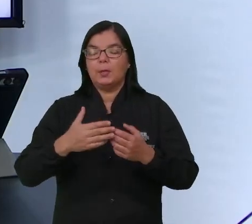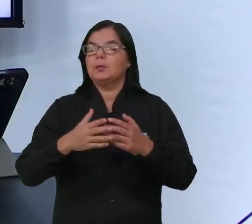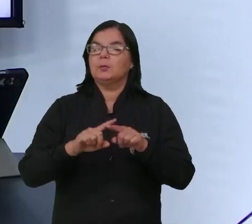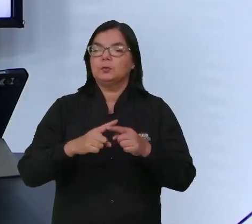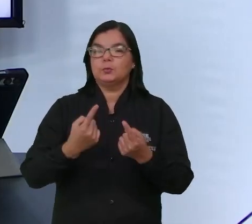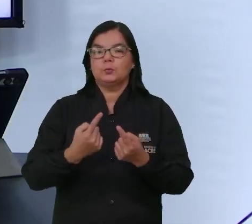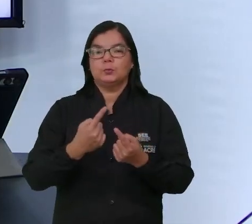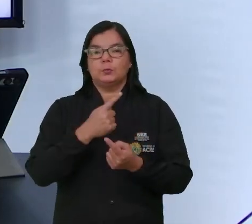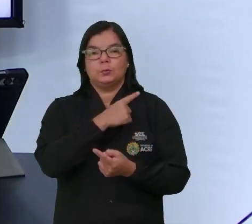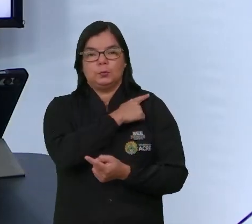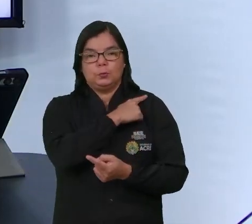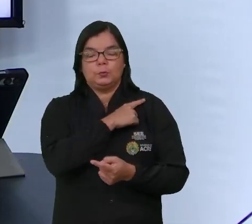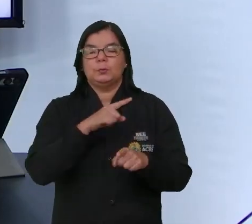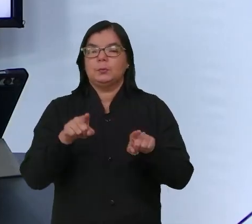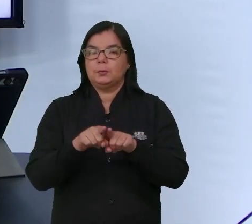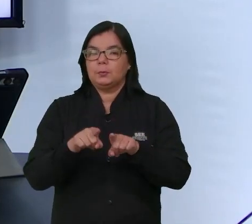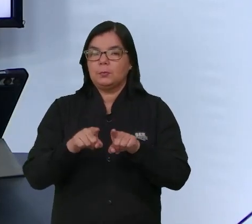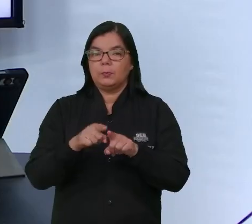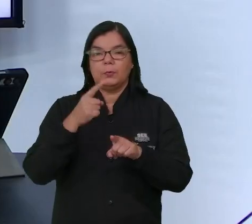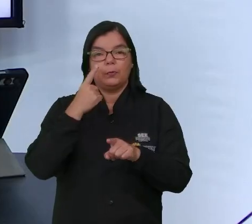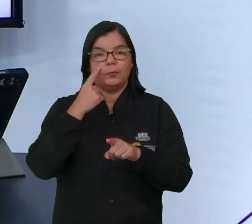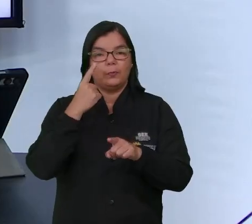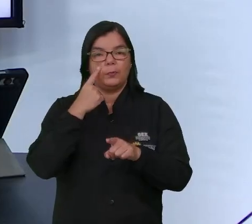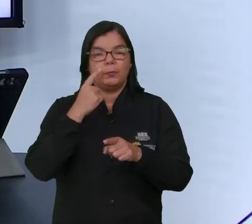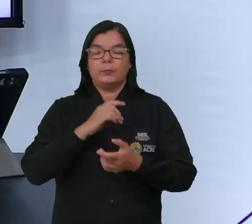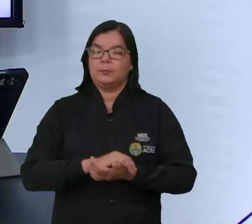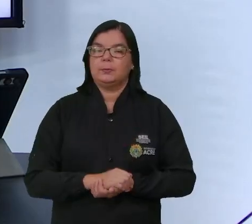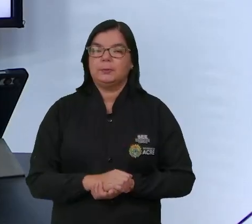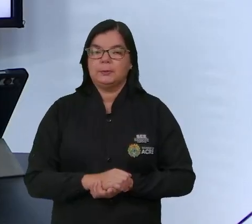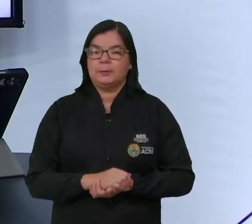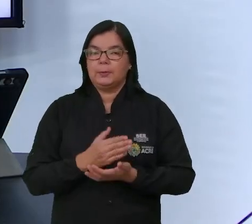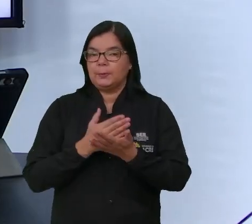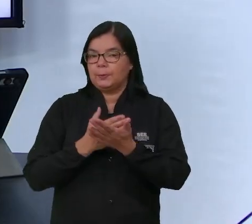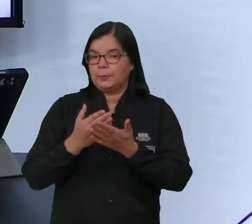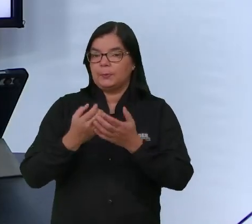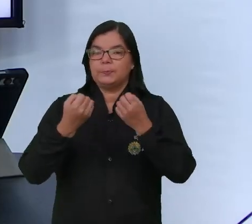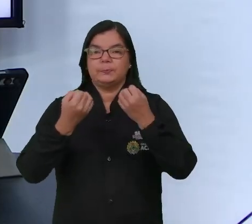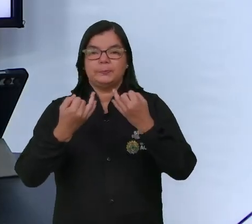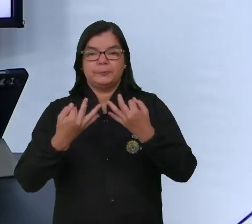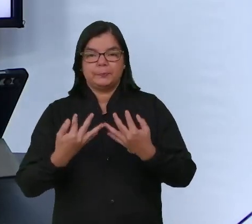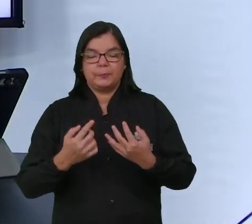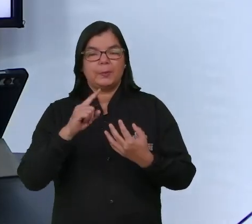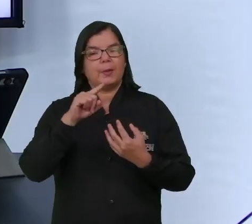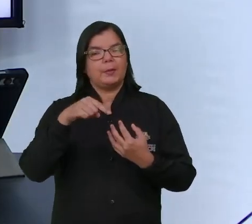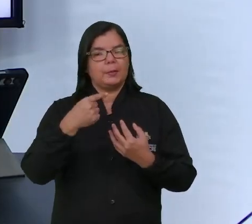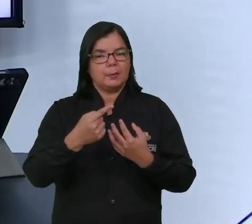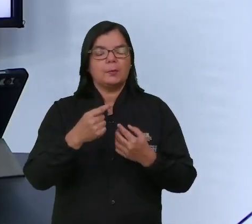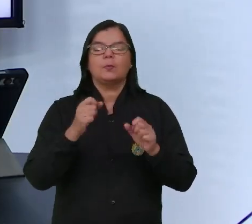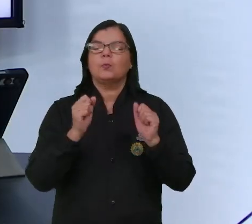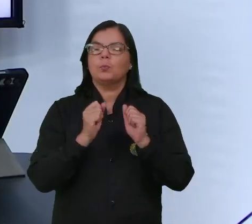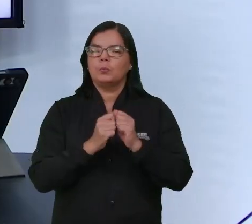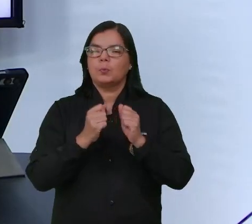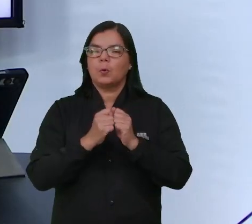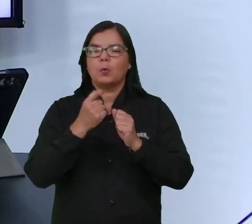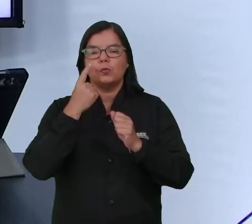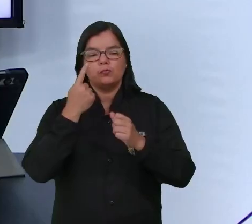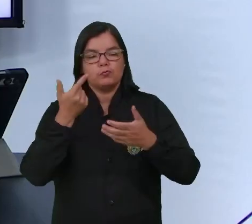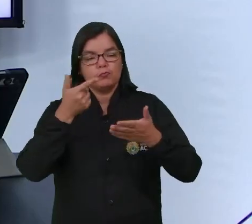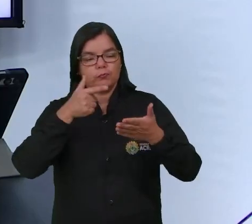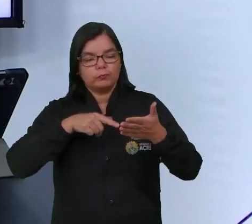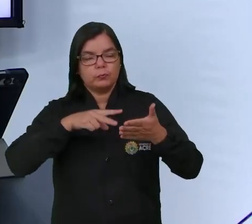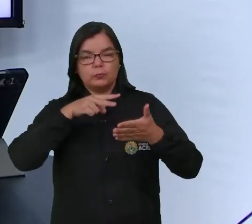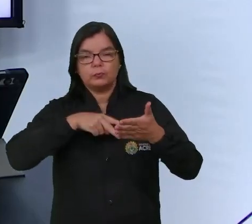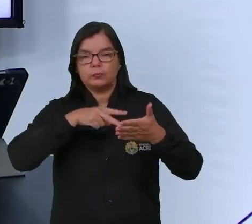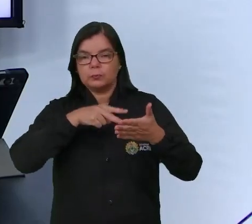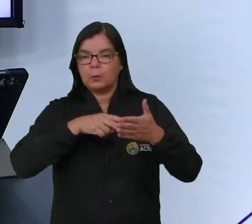ano do ensino médio. Então vamos conversar um pouco sobre isso. E depois vocês podem olhar em outras aulas